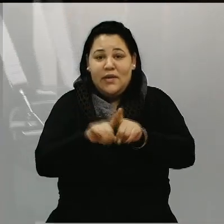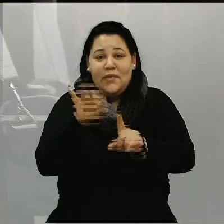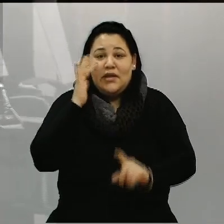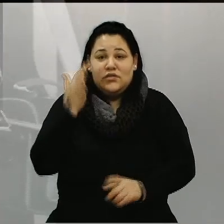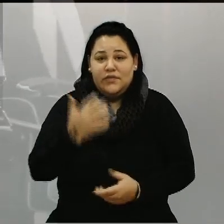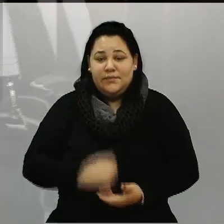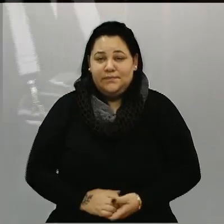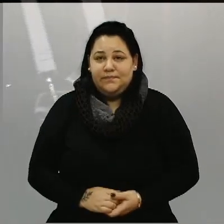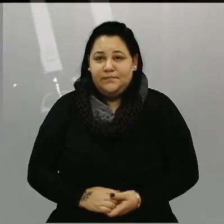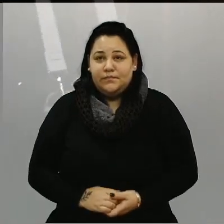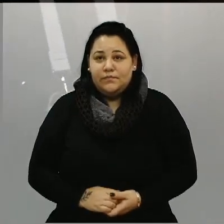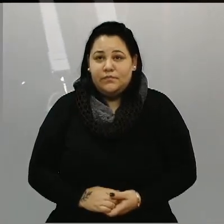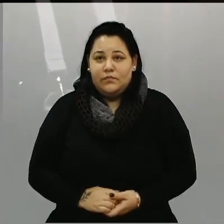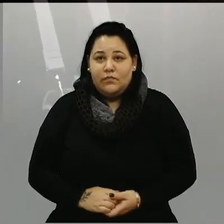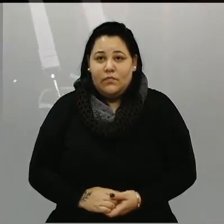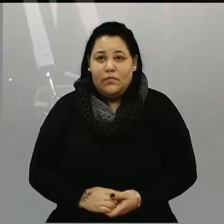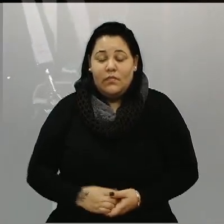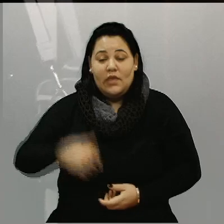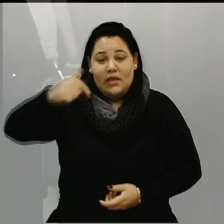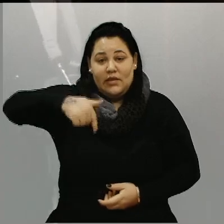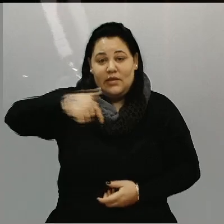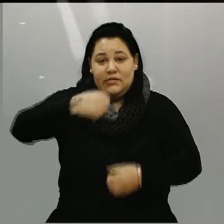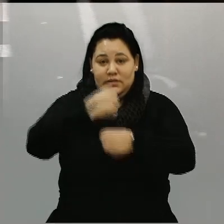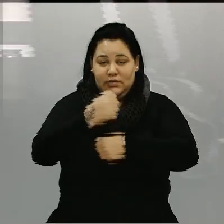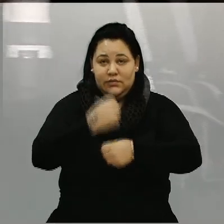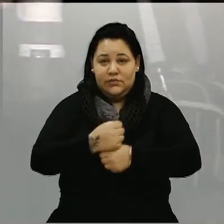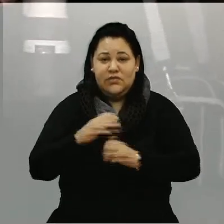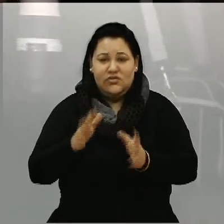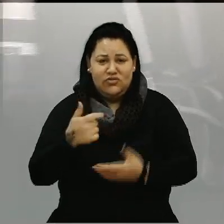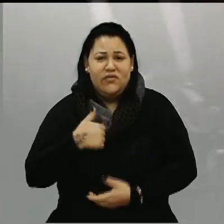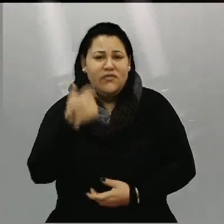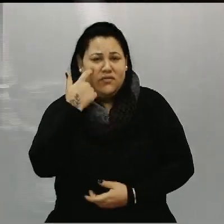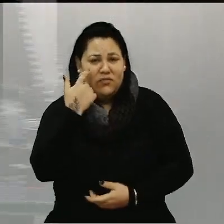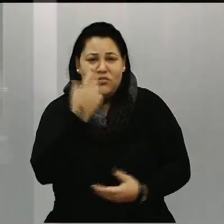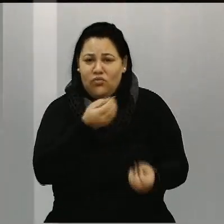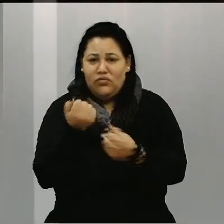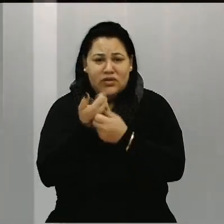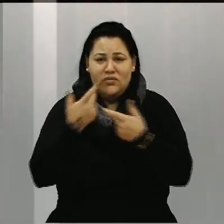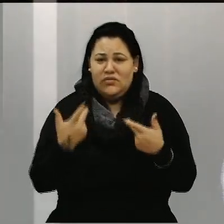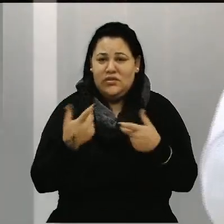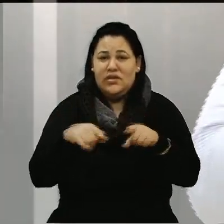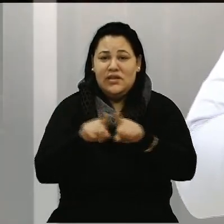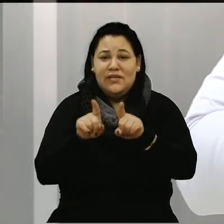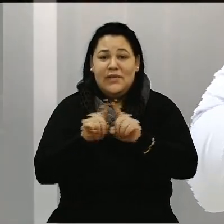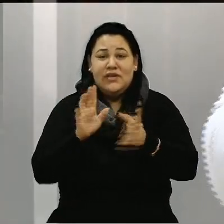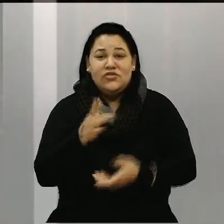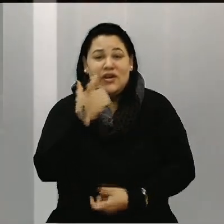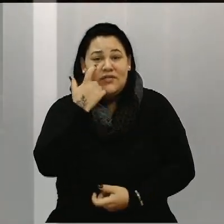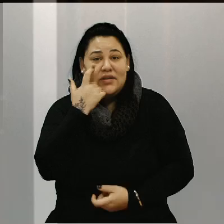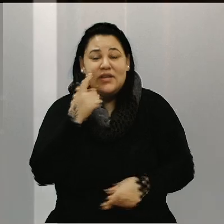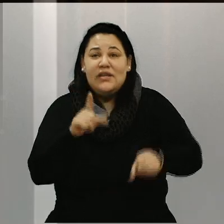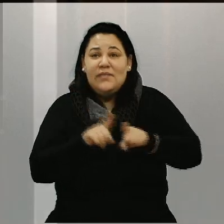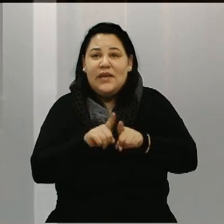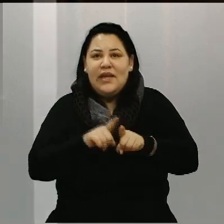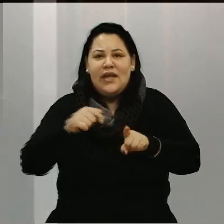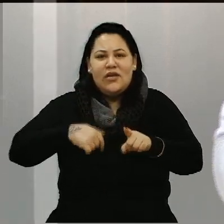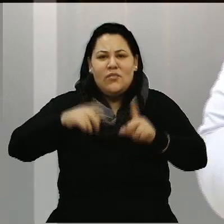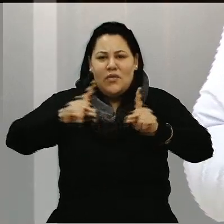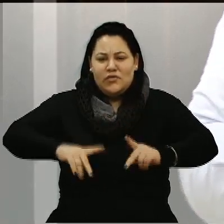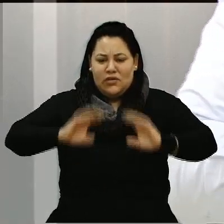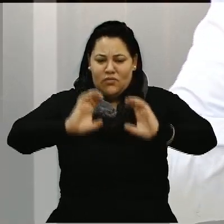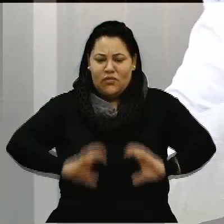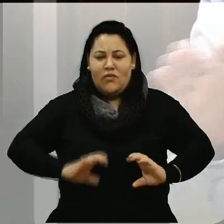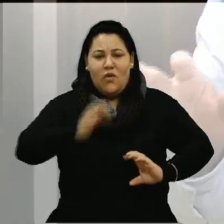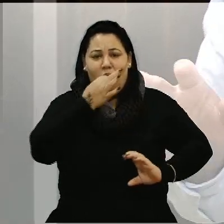presidente. Nessa legislatura, eu já vi muita coisa, e já vi. E eu sou uma pessoa de postura e de